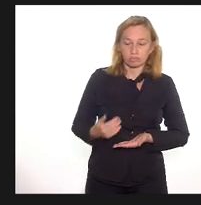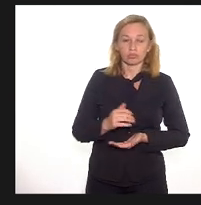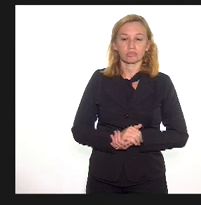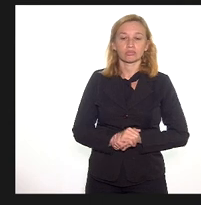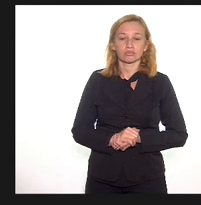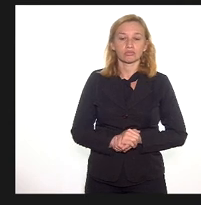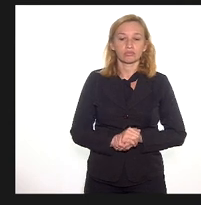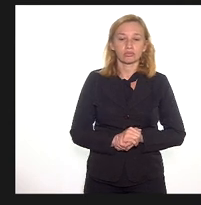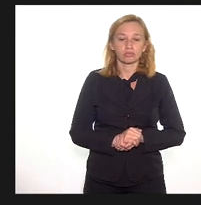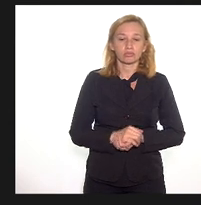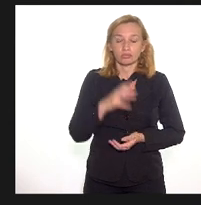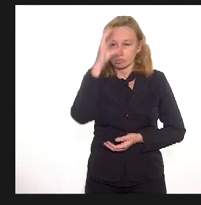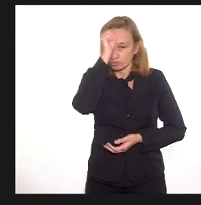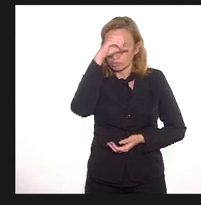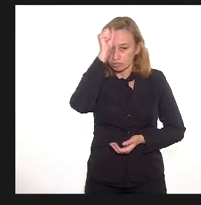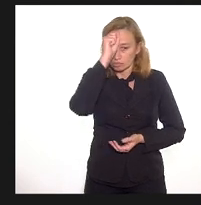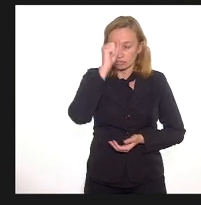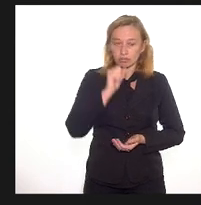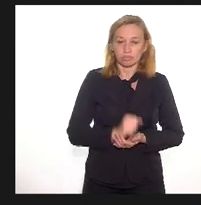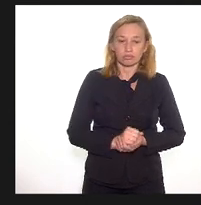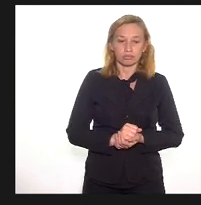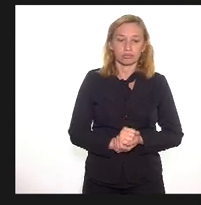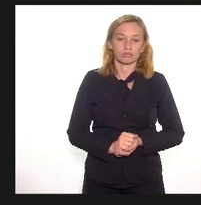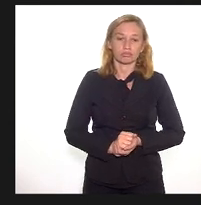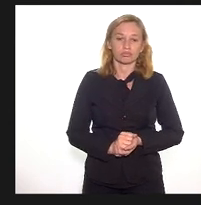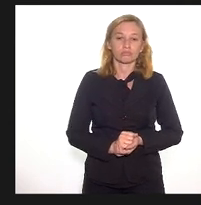curva de aprendizado, de parte a parte,